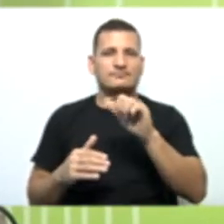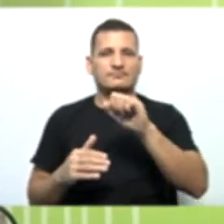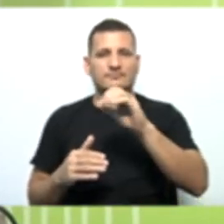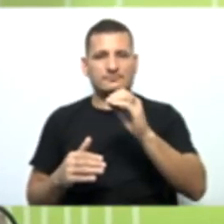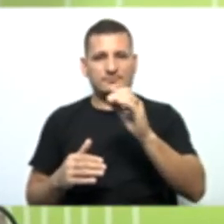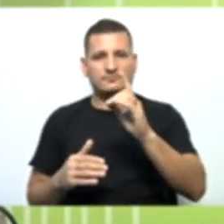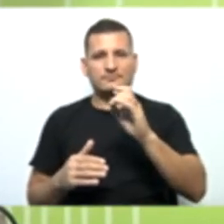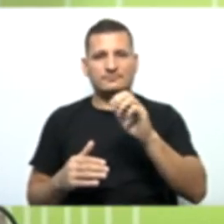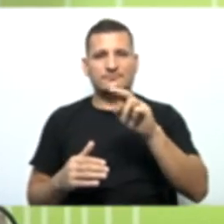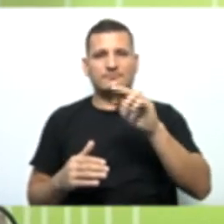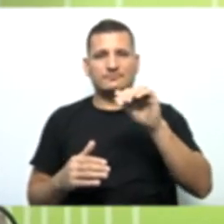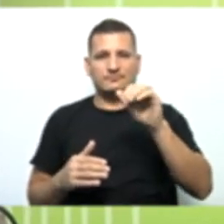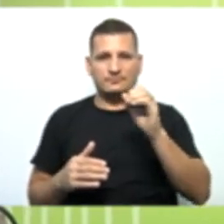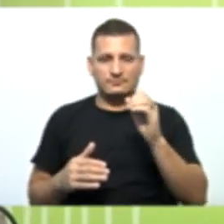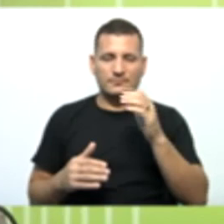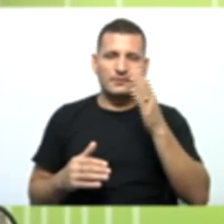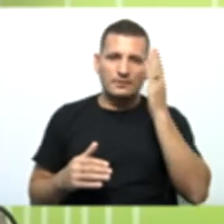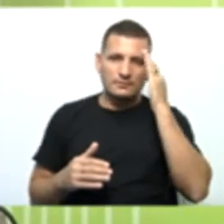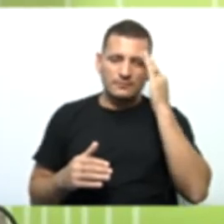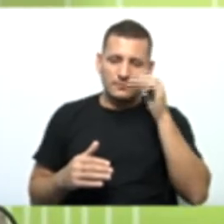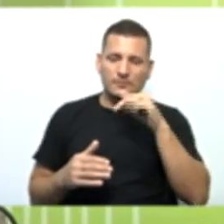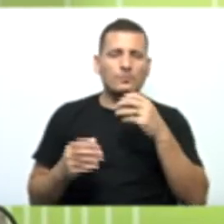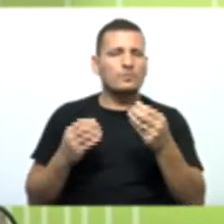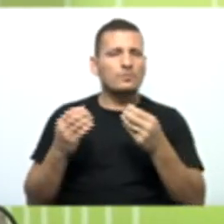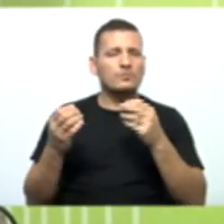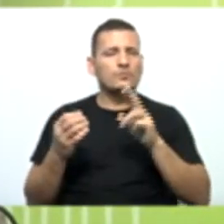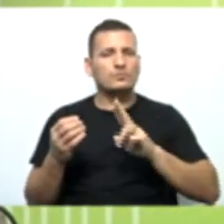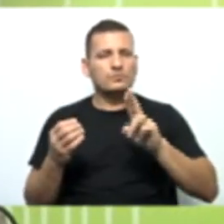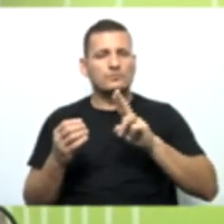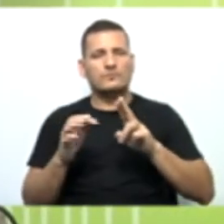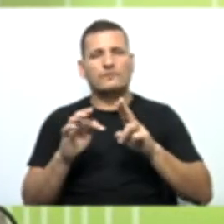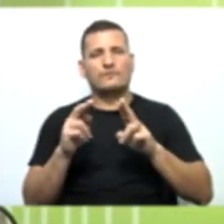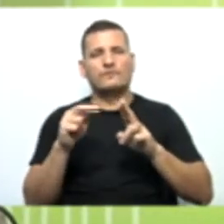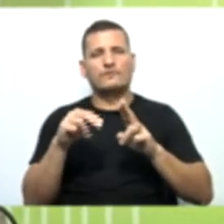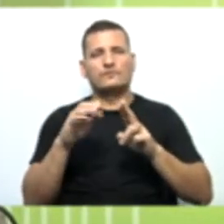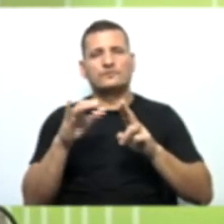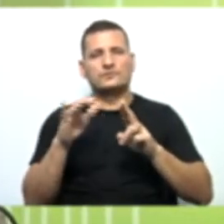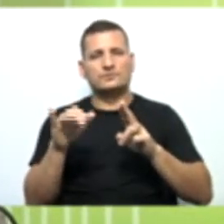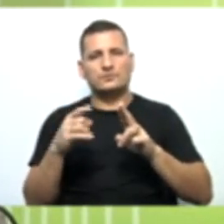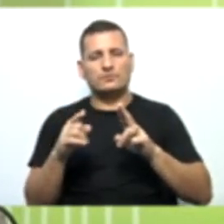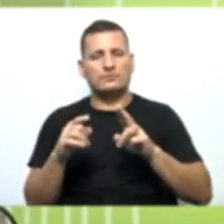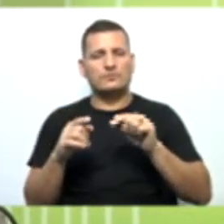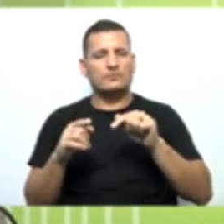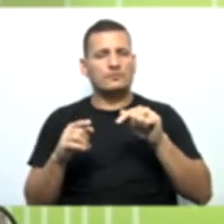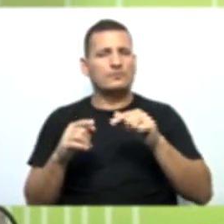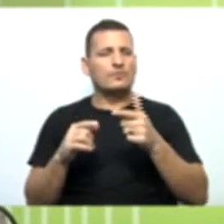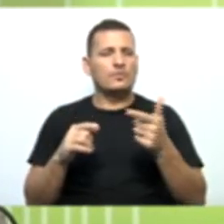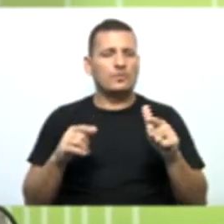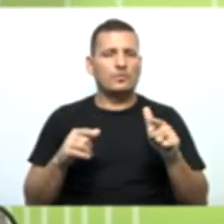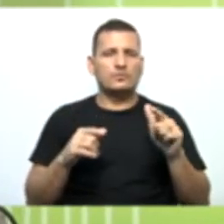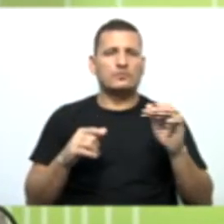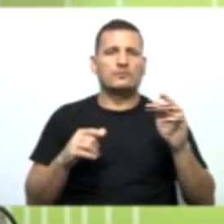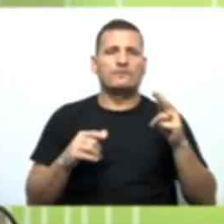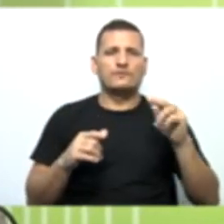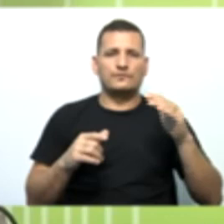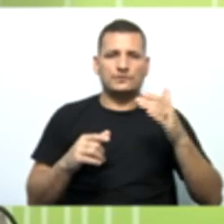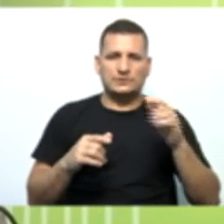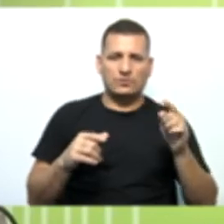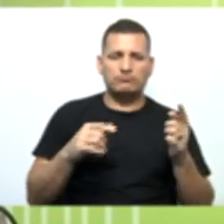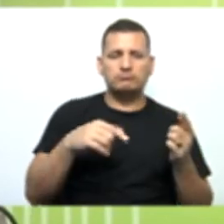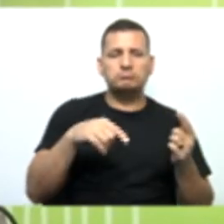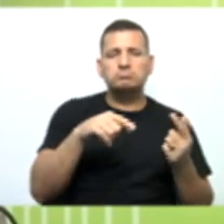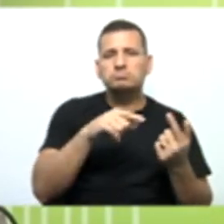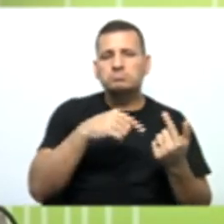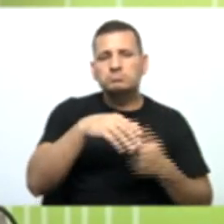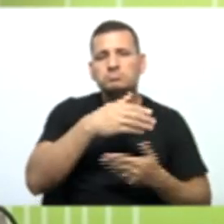são as funcionalidades. Essas funcionalidades, elas vão se relacionar com que outras funcionalidades? Opa,